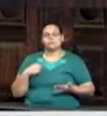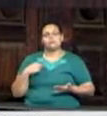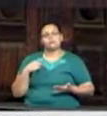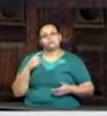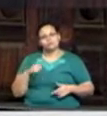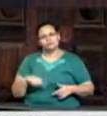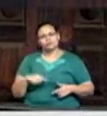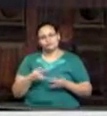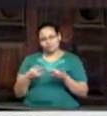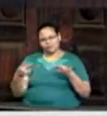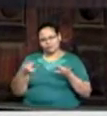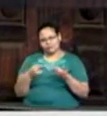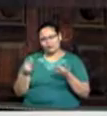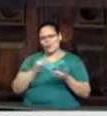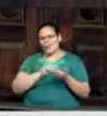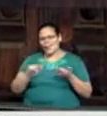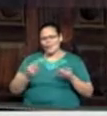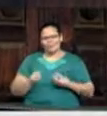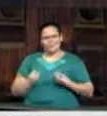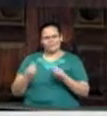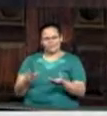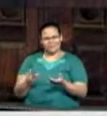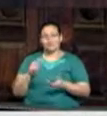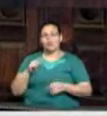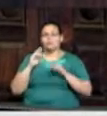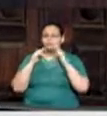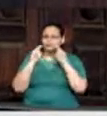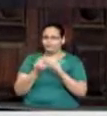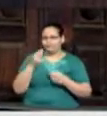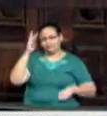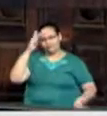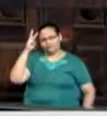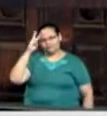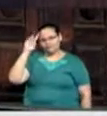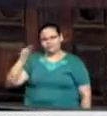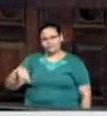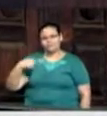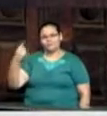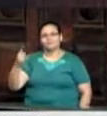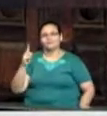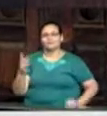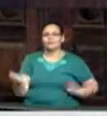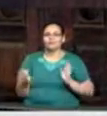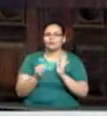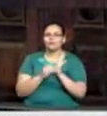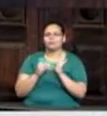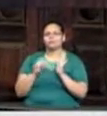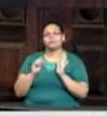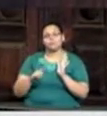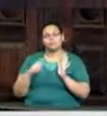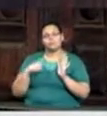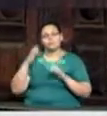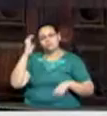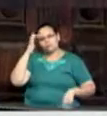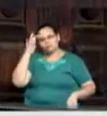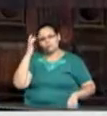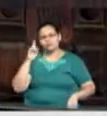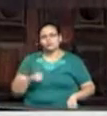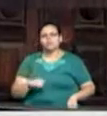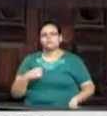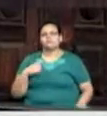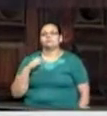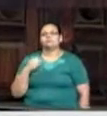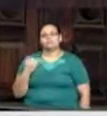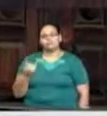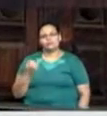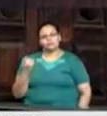endossar esse cheque em branco. Vamos fazer a reunião na terça-feira que vem sobre as emendas. Eu acho que, inclusive, seria oportuno